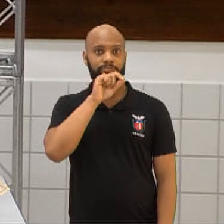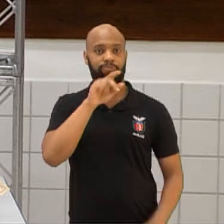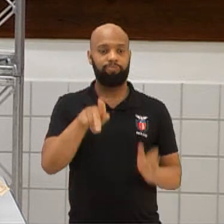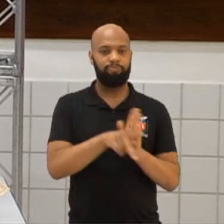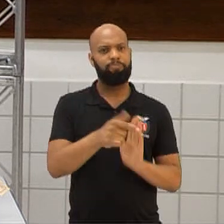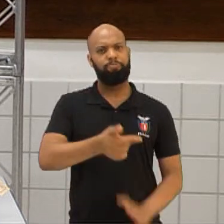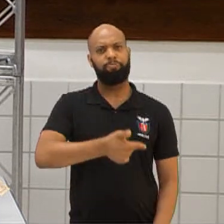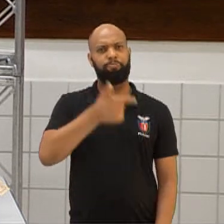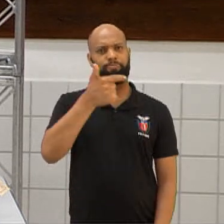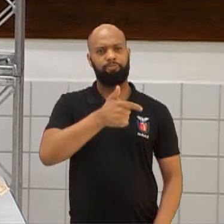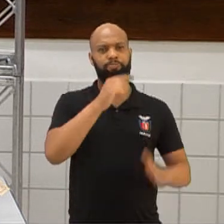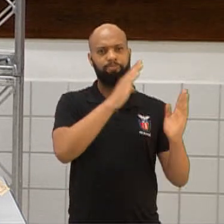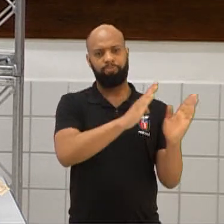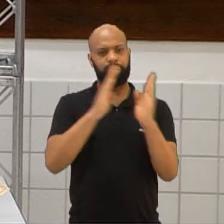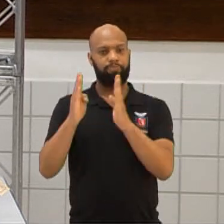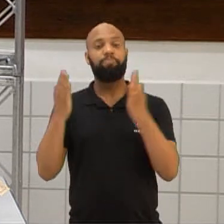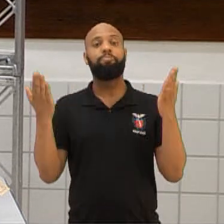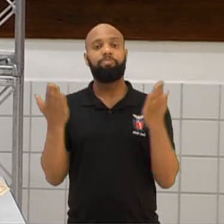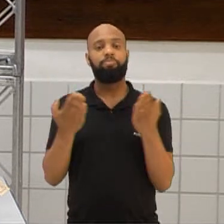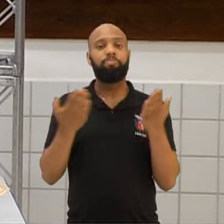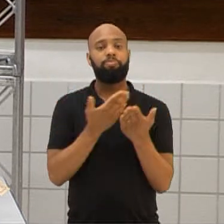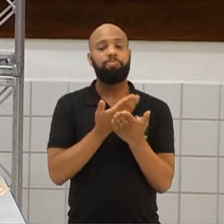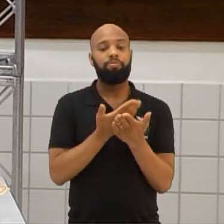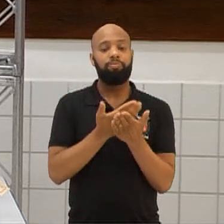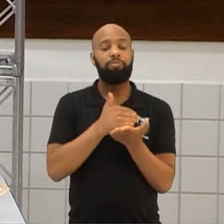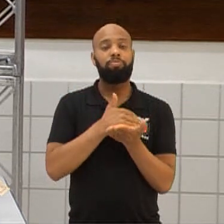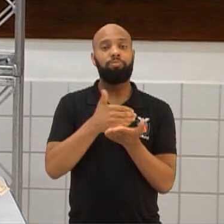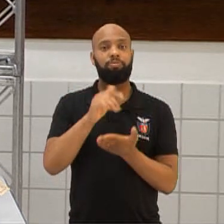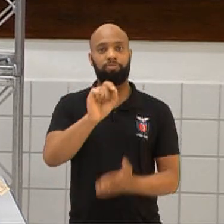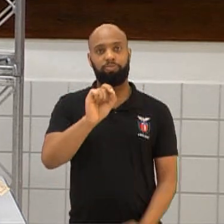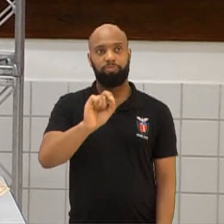segunda parte. Mas nós vamos começar falando sobre